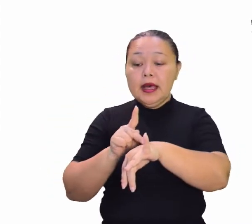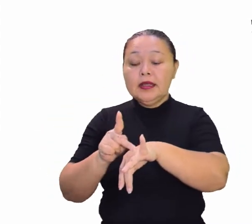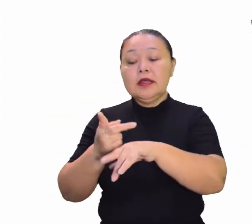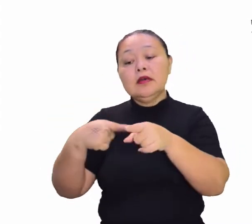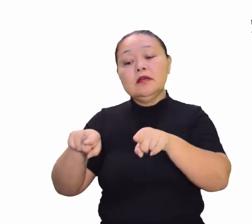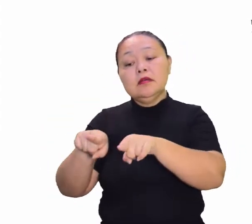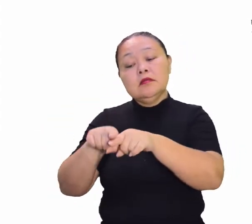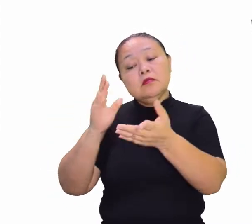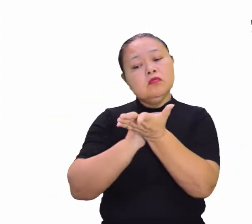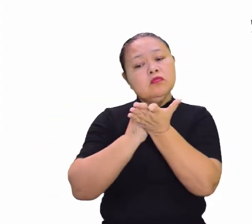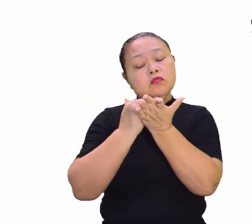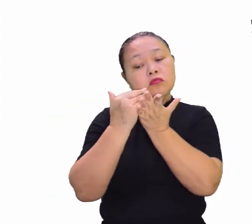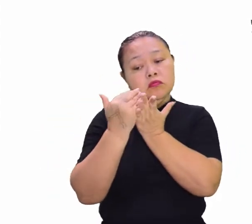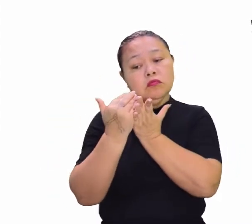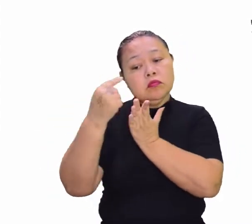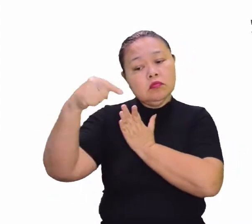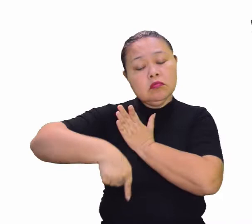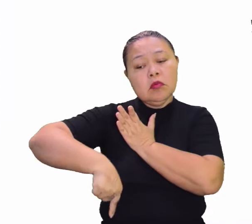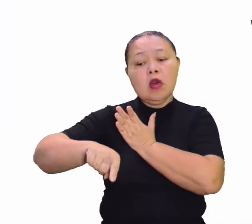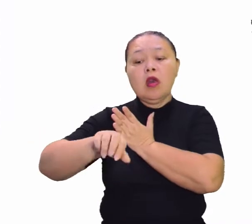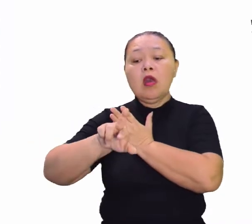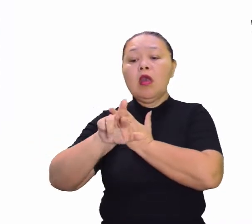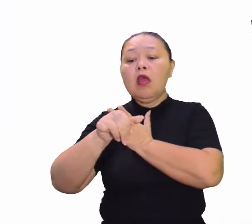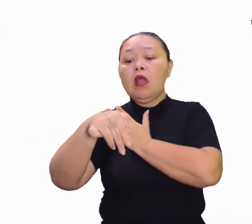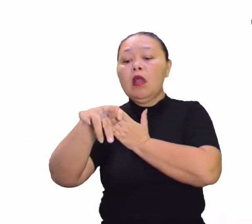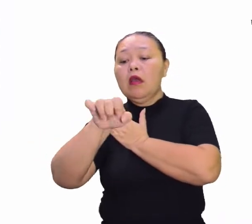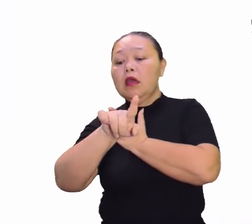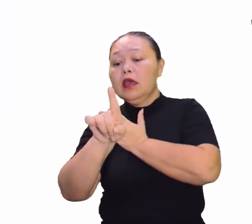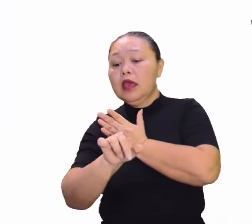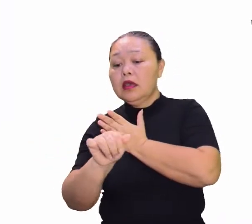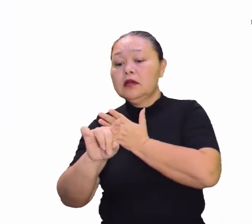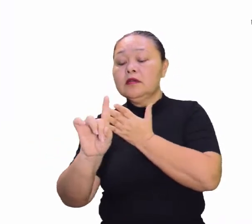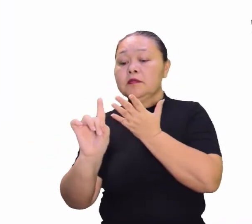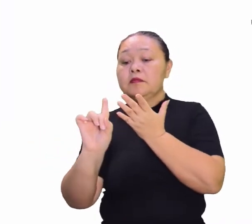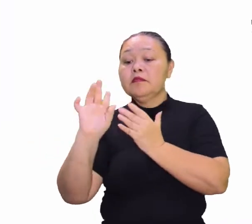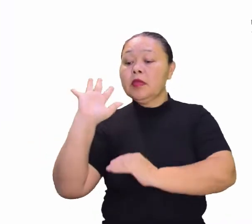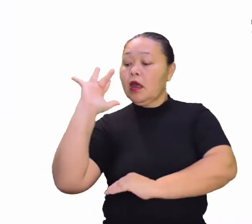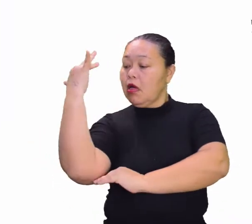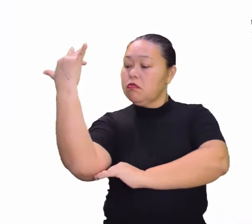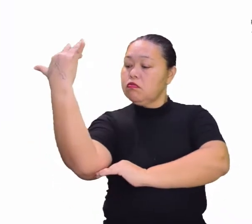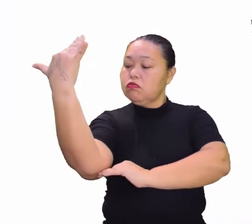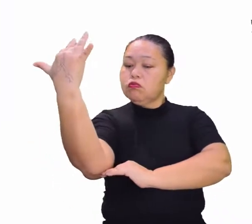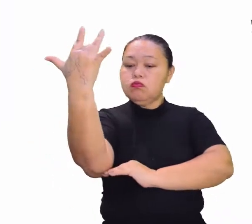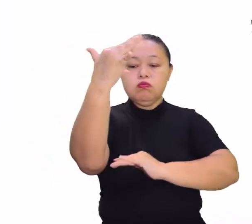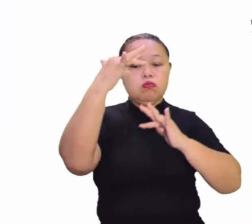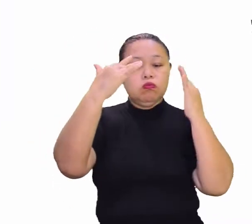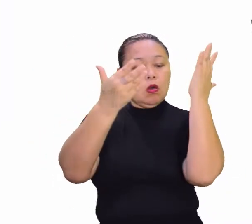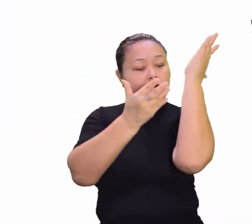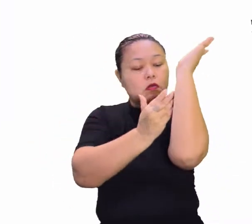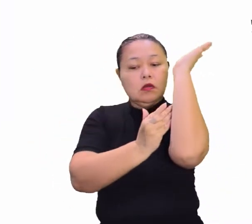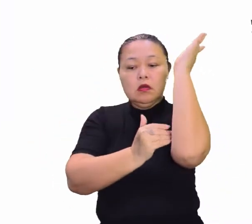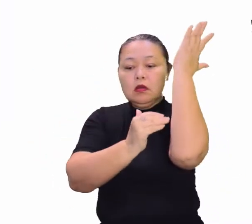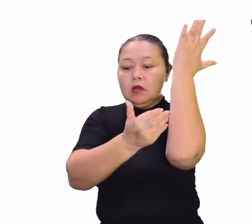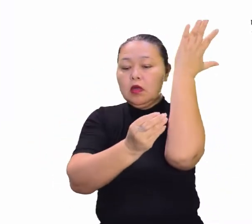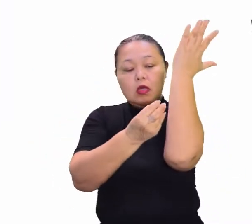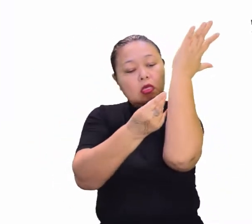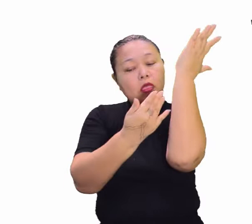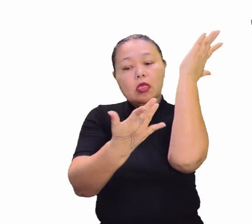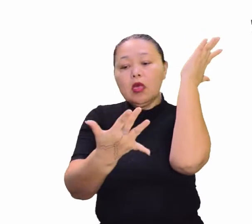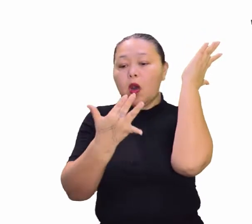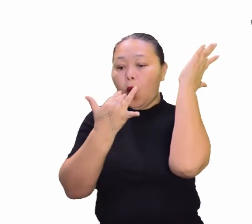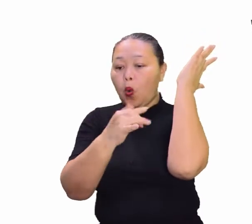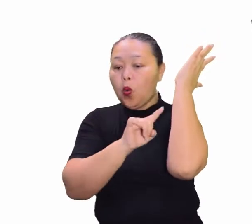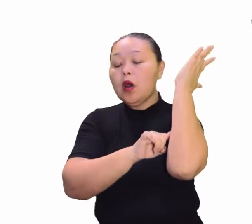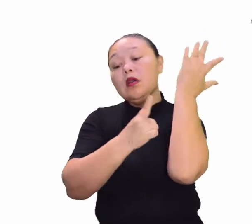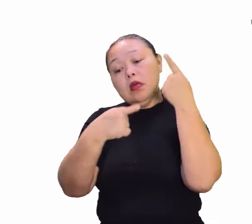também, inicialmente, né, riquezas aqui da nossa Mata Atlântica, ao Brasil. Isso. Fora o ouro,